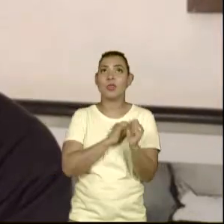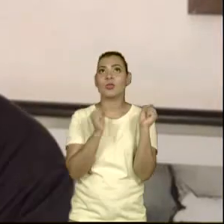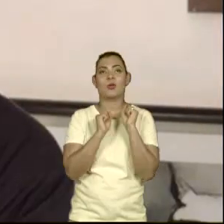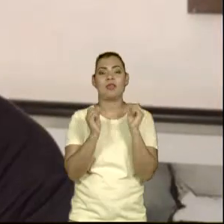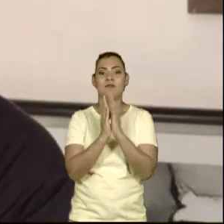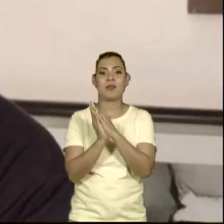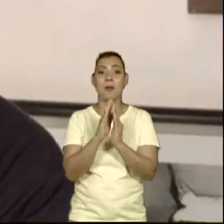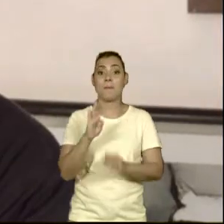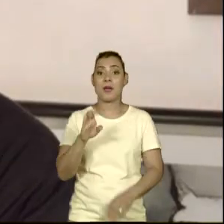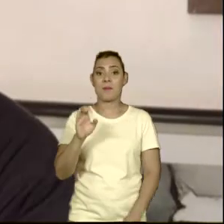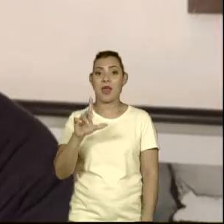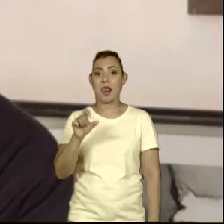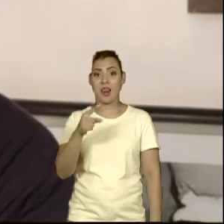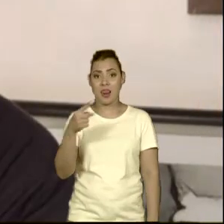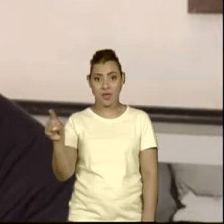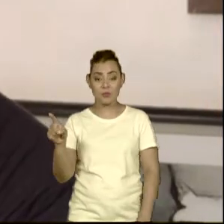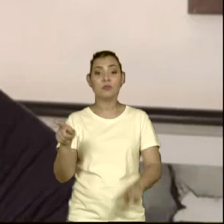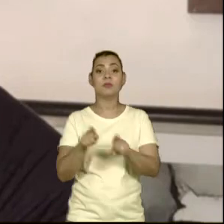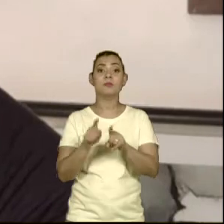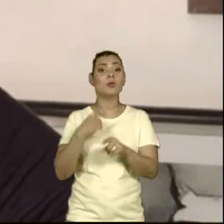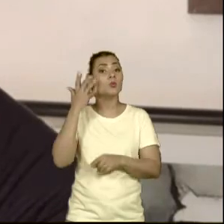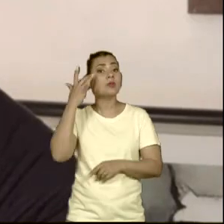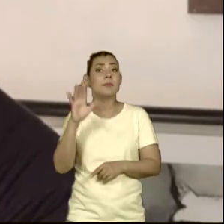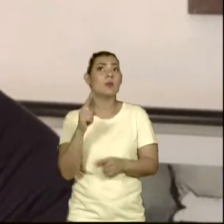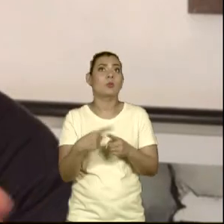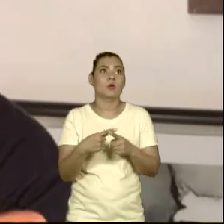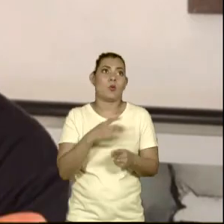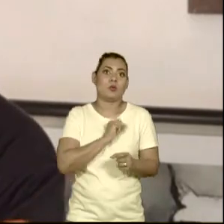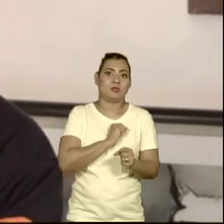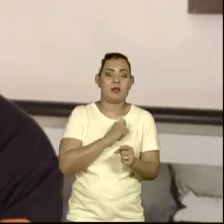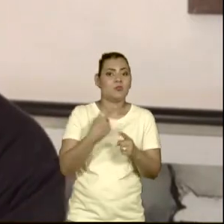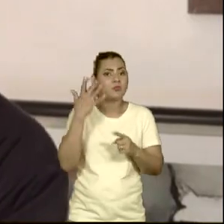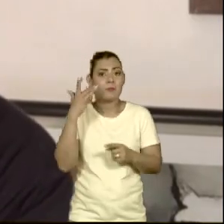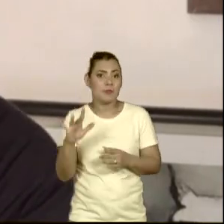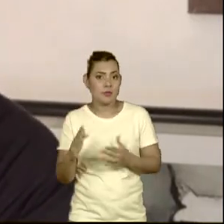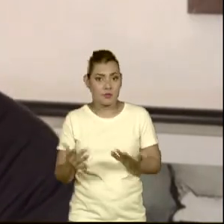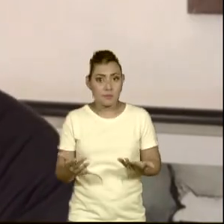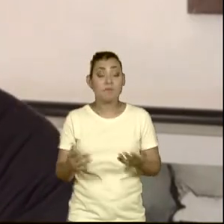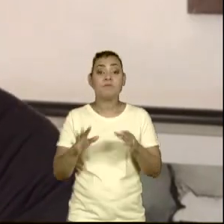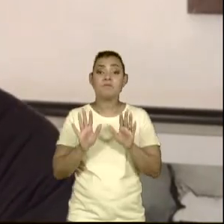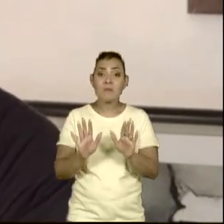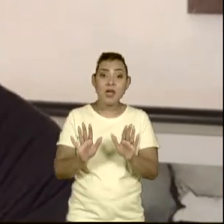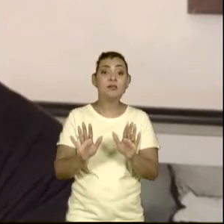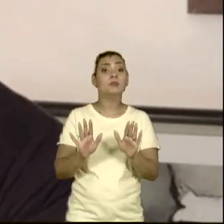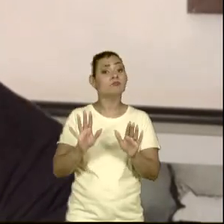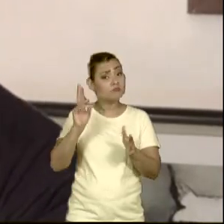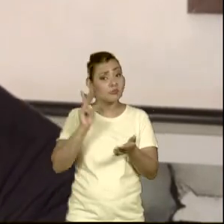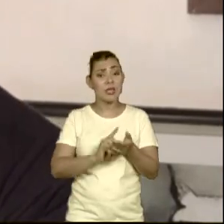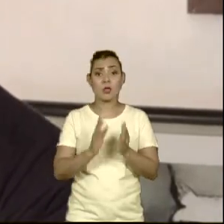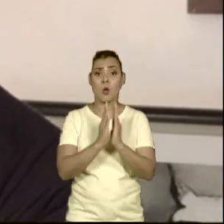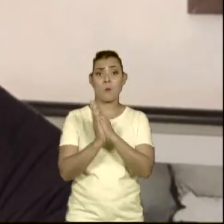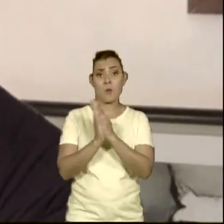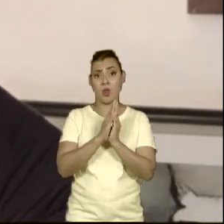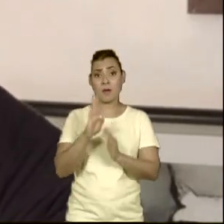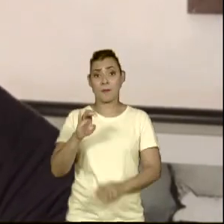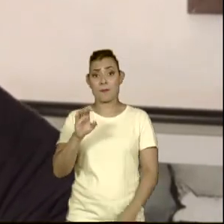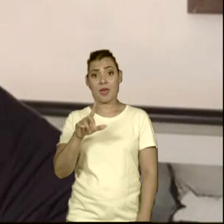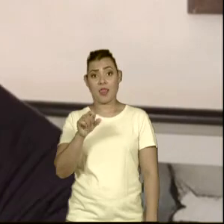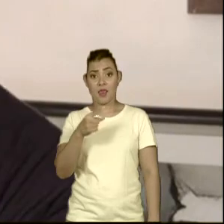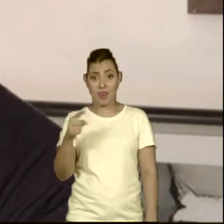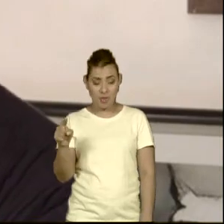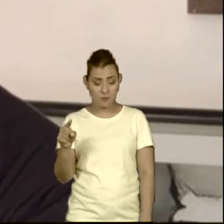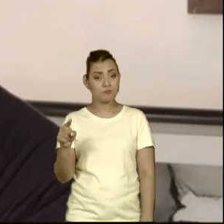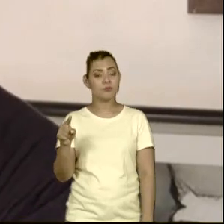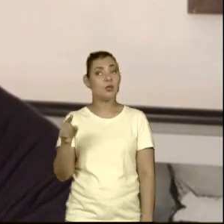bonecos do Bambalalão, e eu falei para vocês que eu não sabia porque eu gostava daqueles e não gostava dos outros, é que aqueles bonecos do Bambalalão,